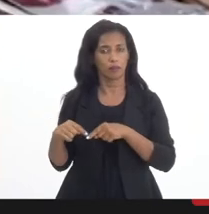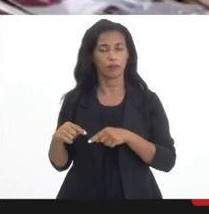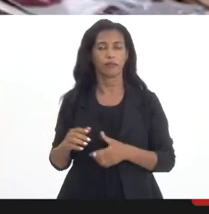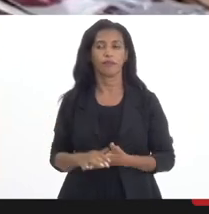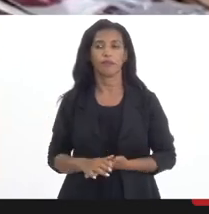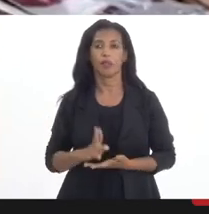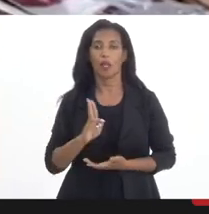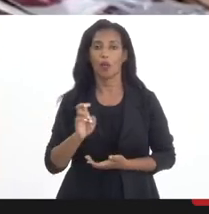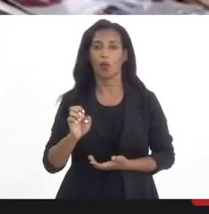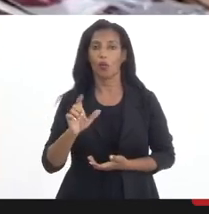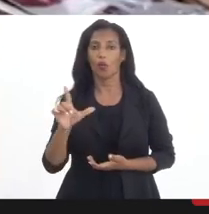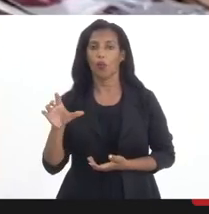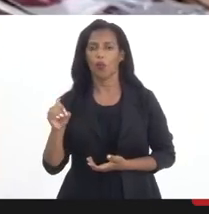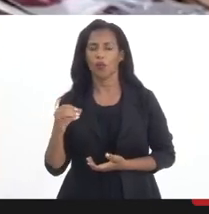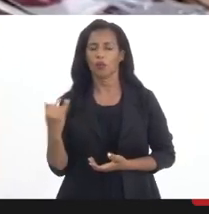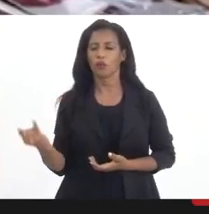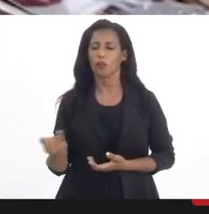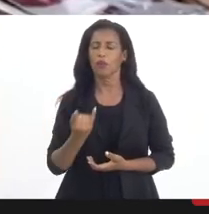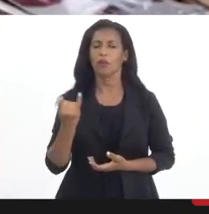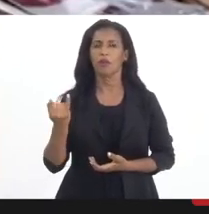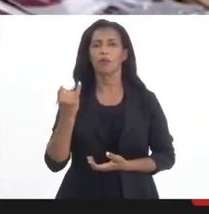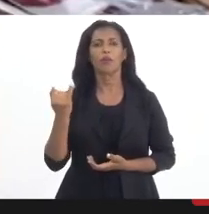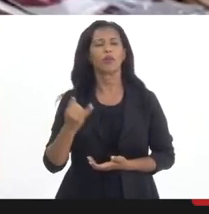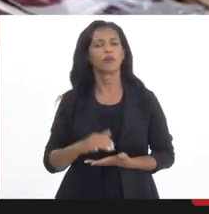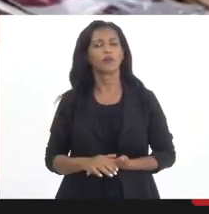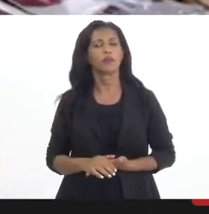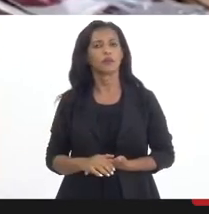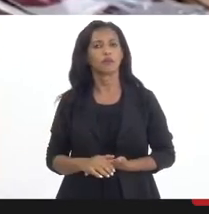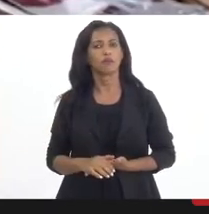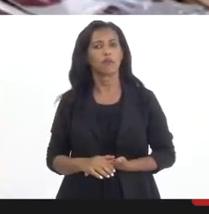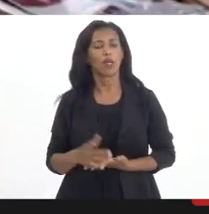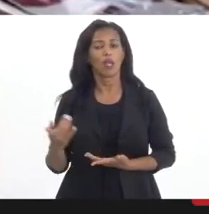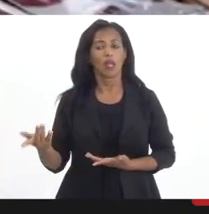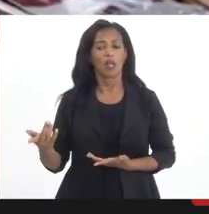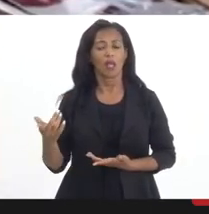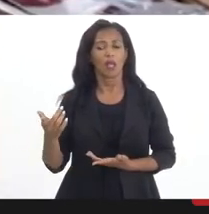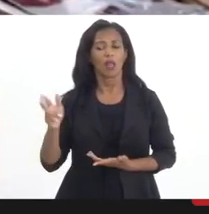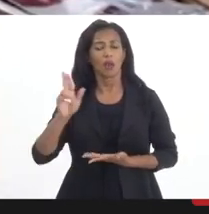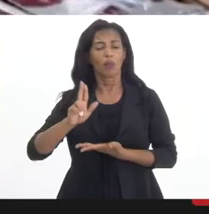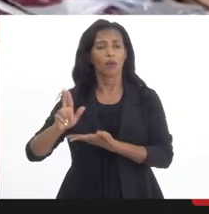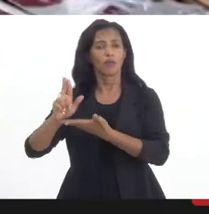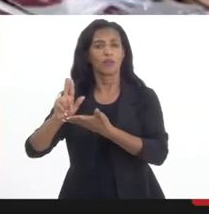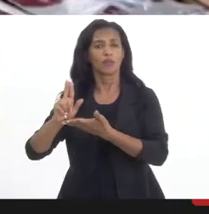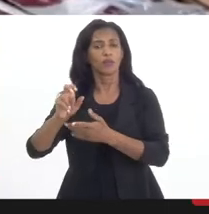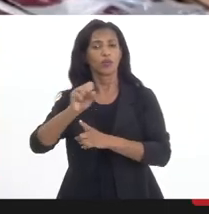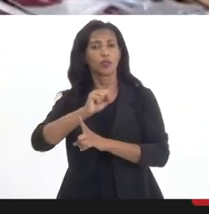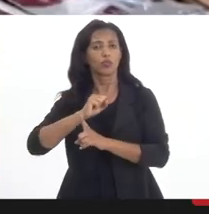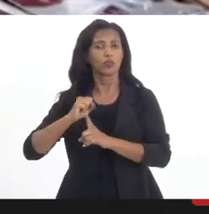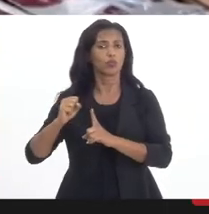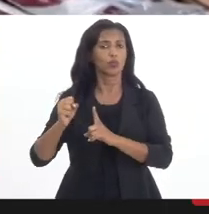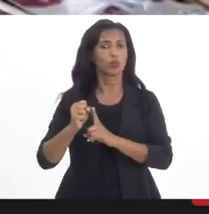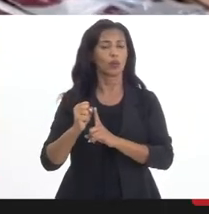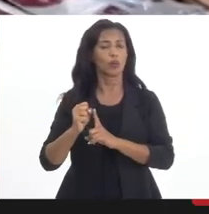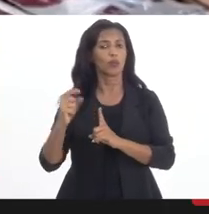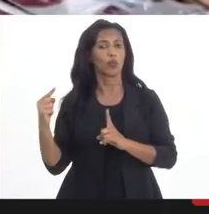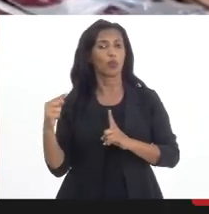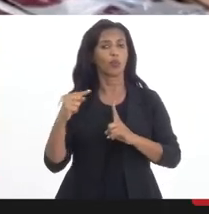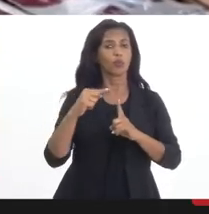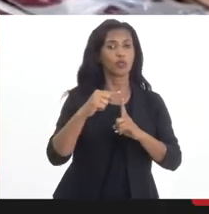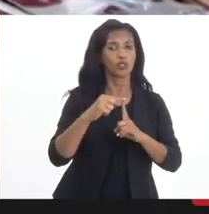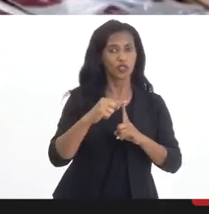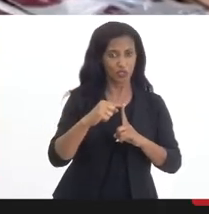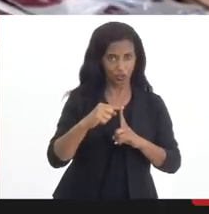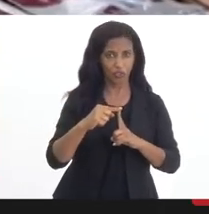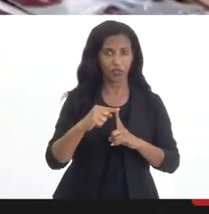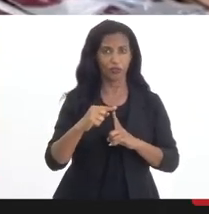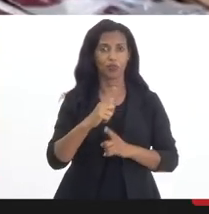da UESO, sobre a importância do que significa ser uma universidade socialmente referenciada, né? Que é um objetivo e deve ser o